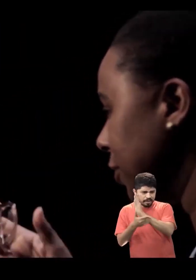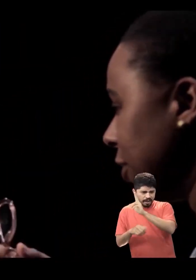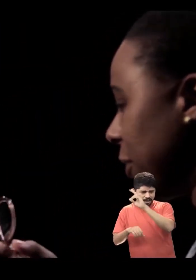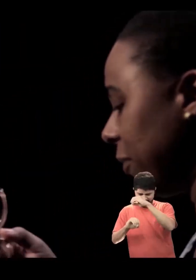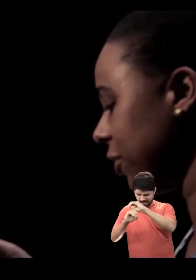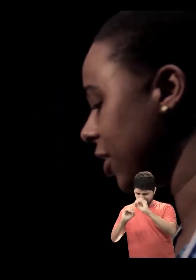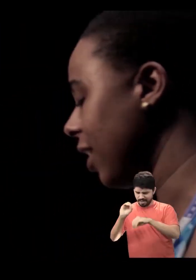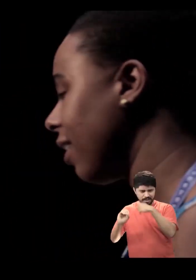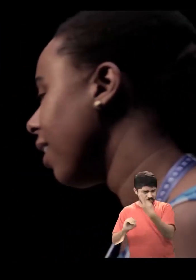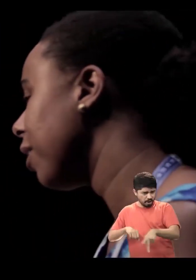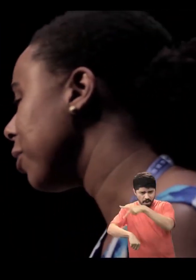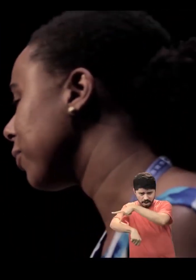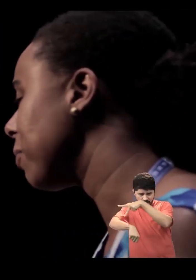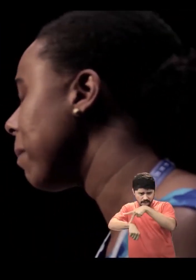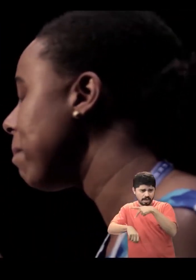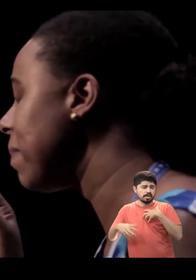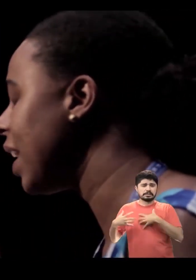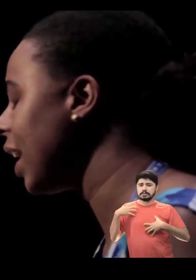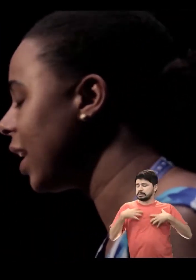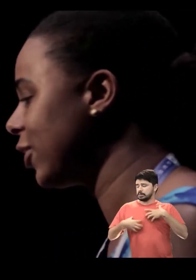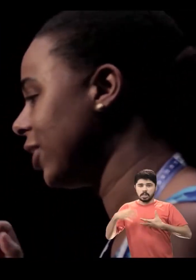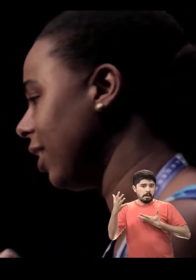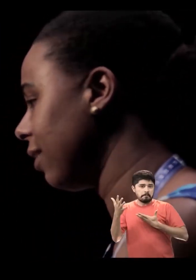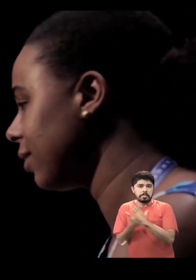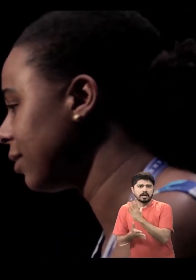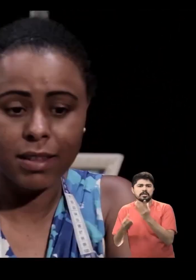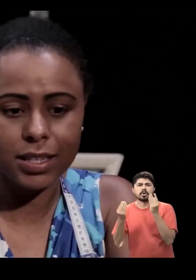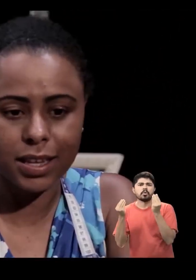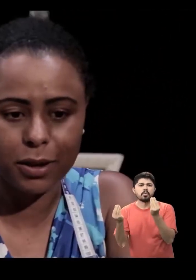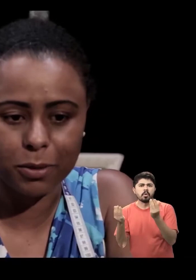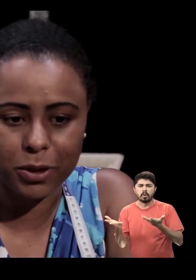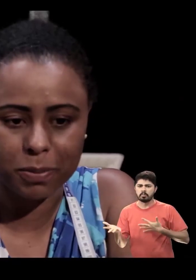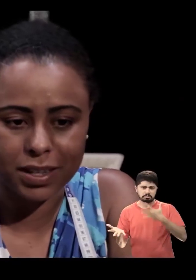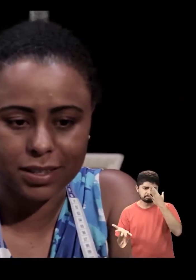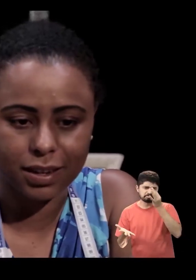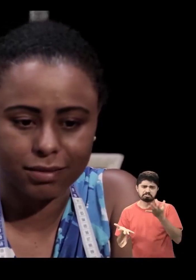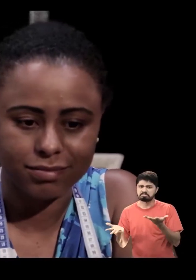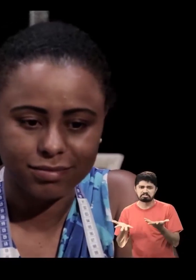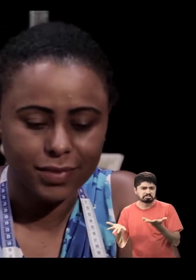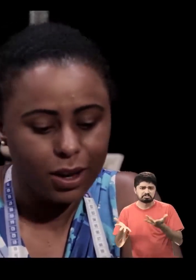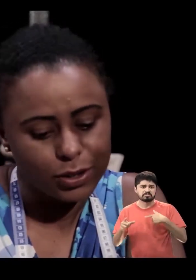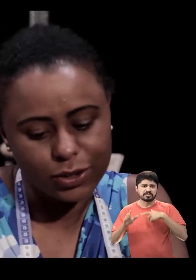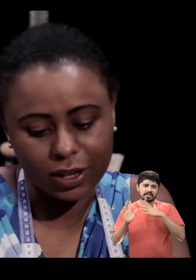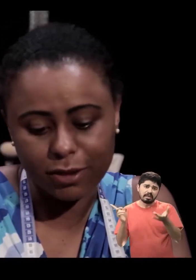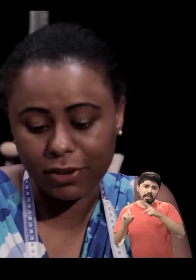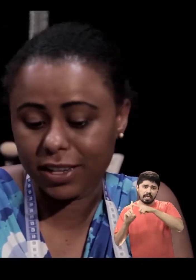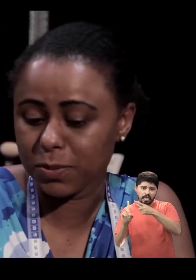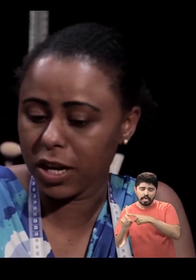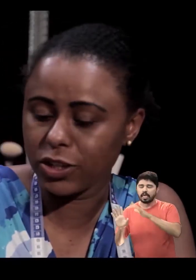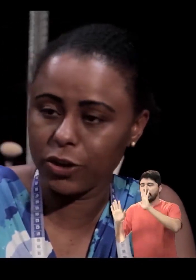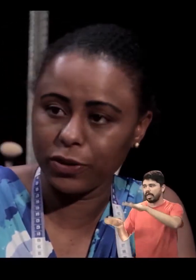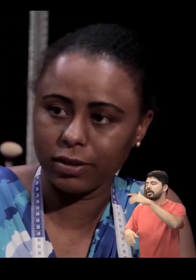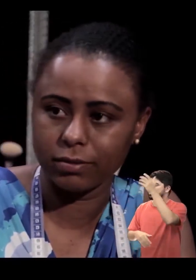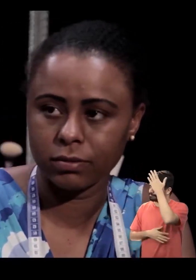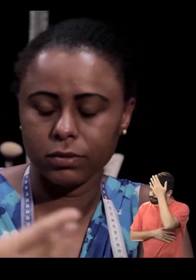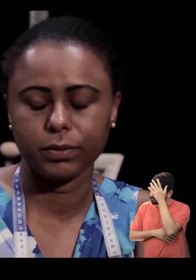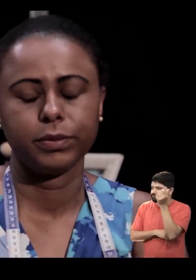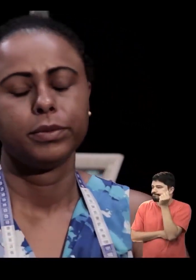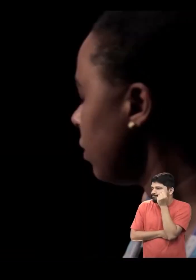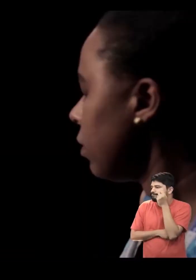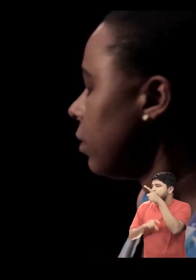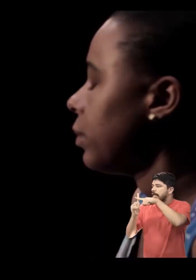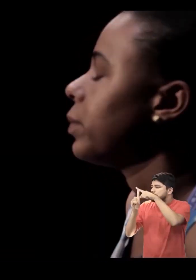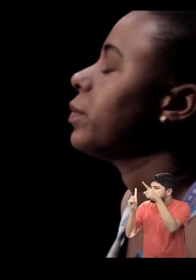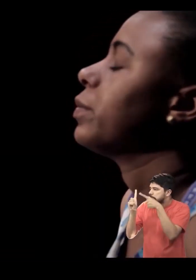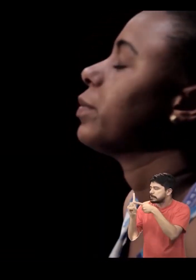para pedagogia na UFG, eu fiquei uma pilha de nervos. Nem sei como que eu passei. Só que infelizmente você engravidou